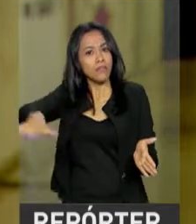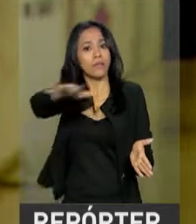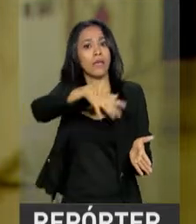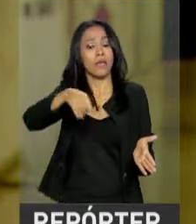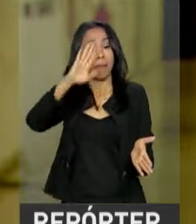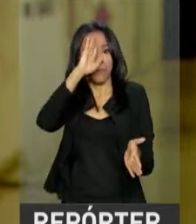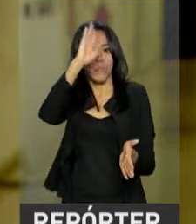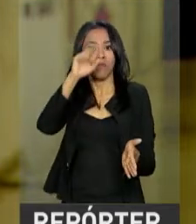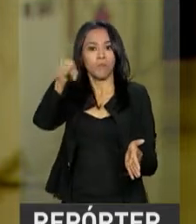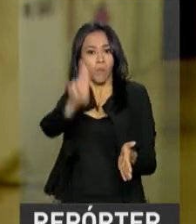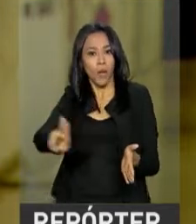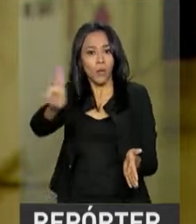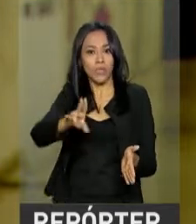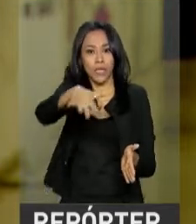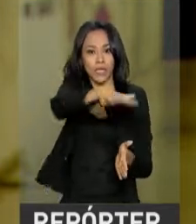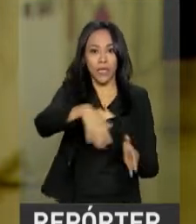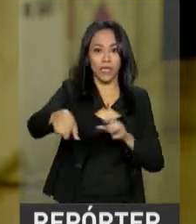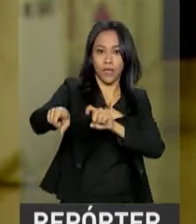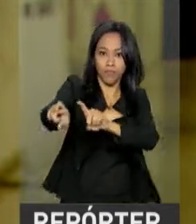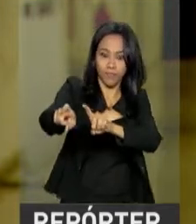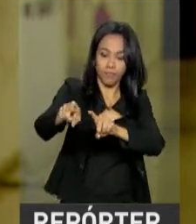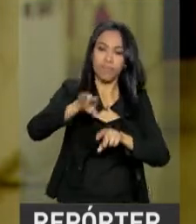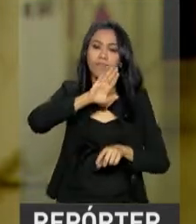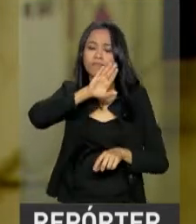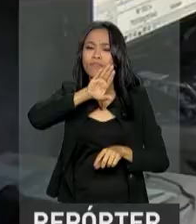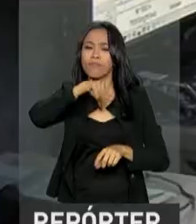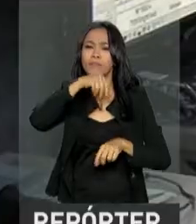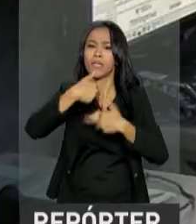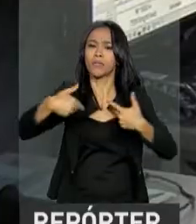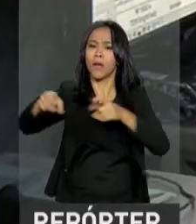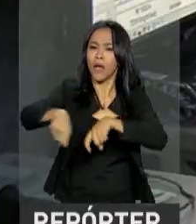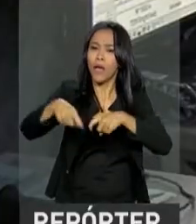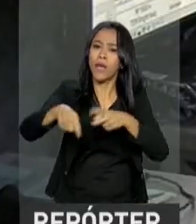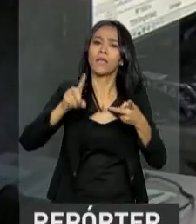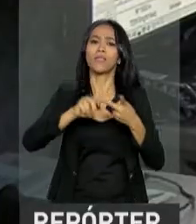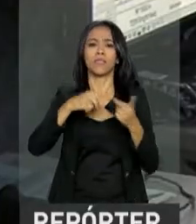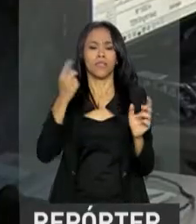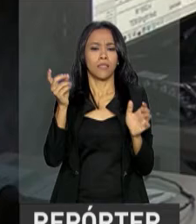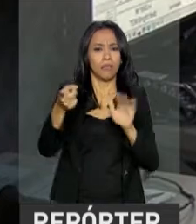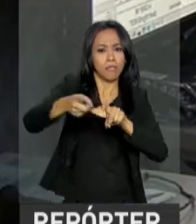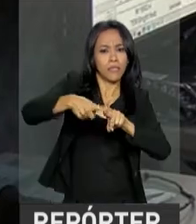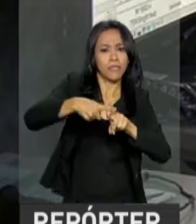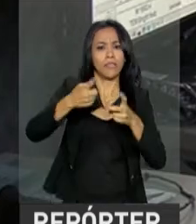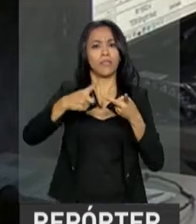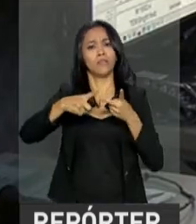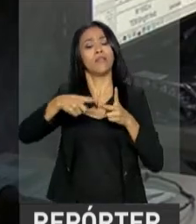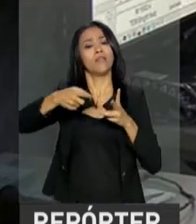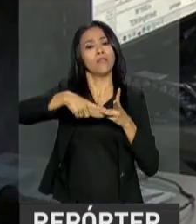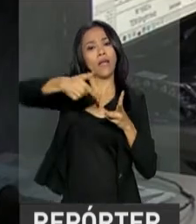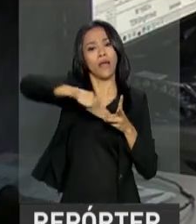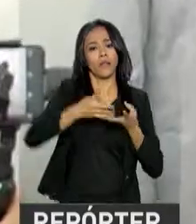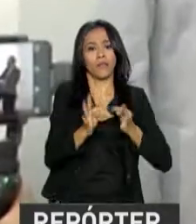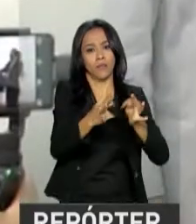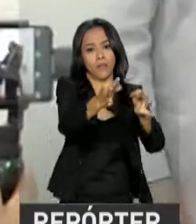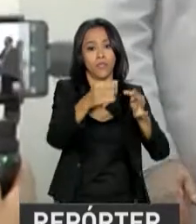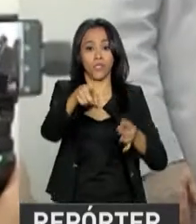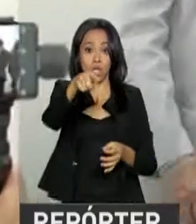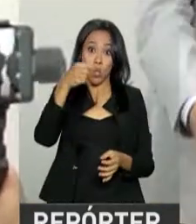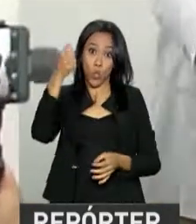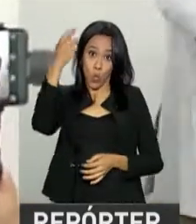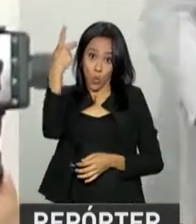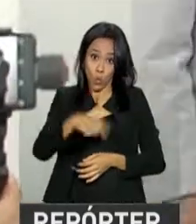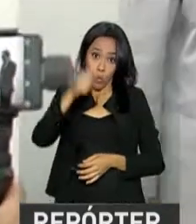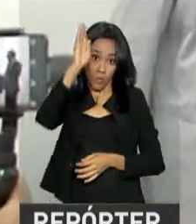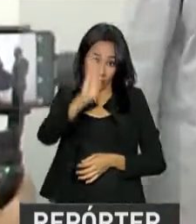na agropecuária medicina e eletrônicos e o país pode ser referência mundial nessa área nesta